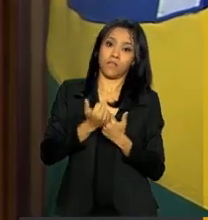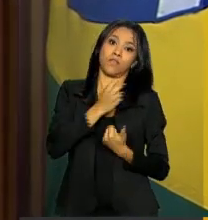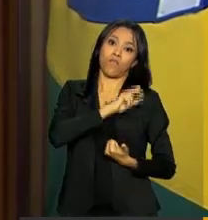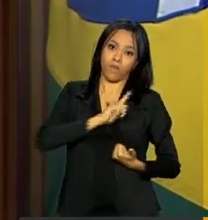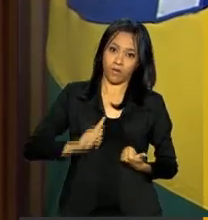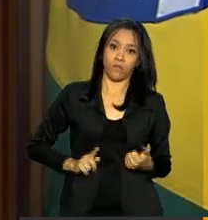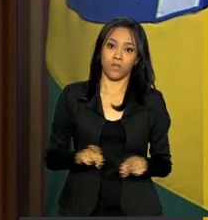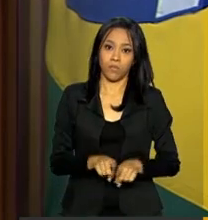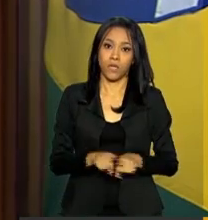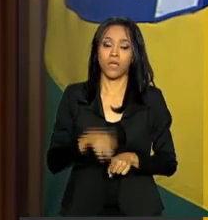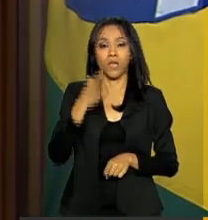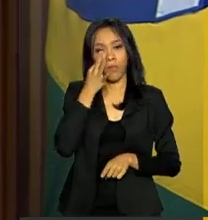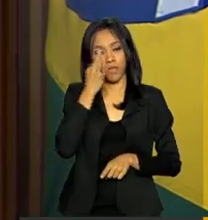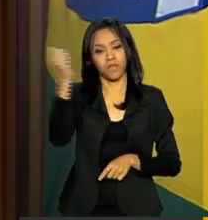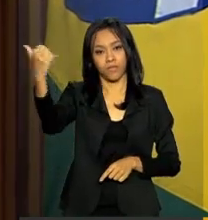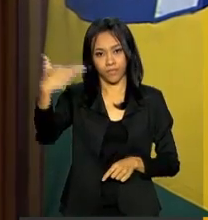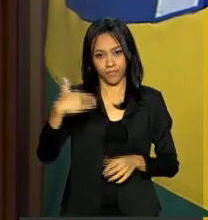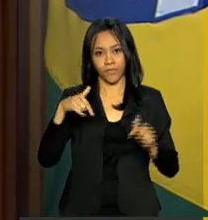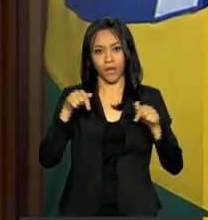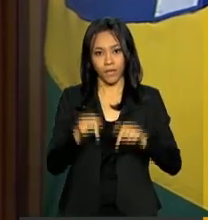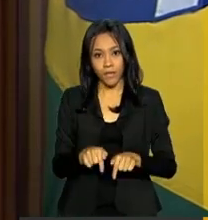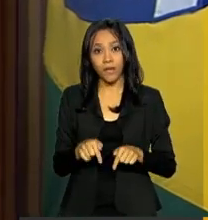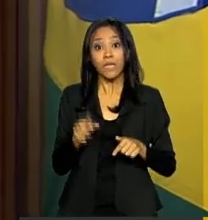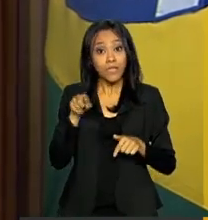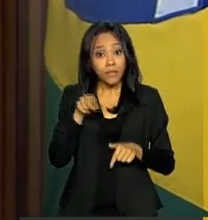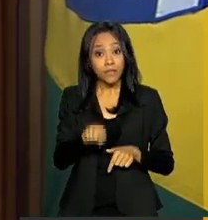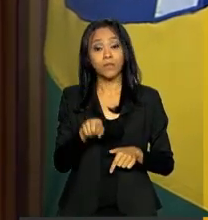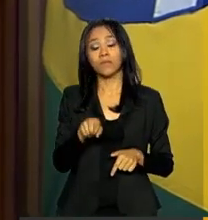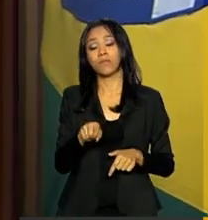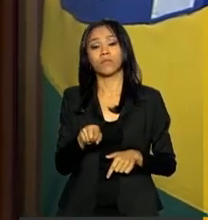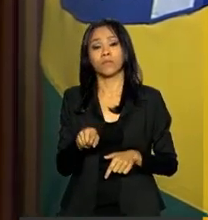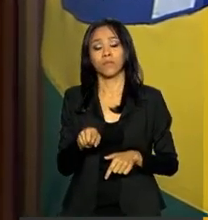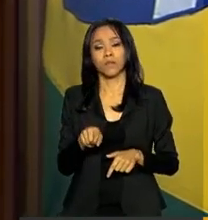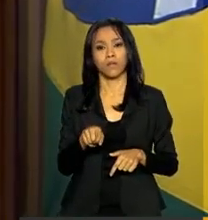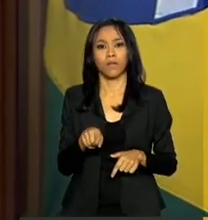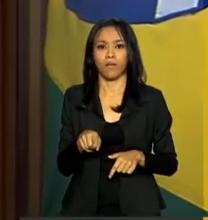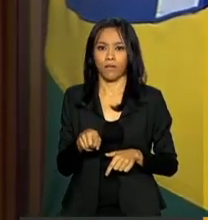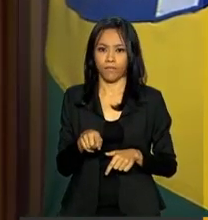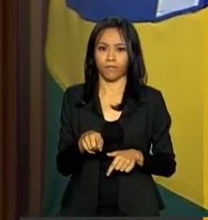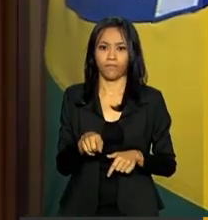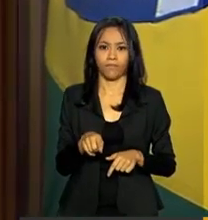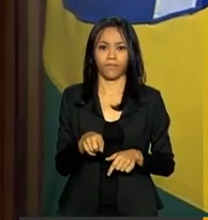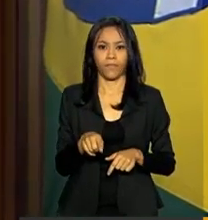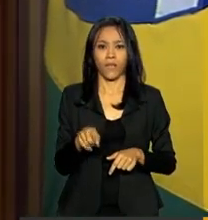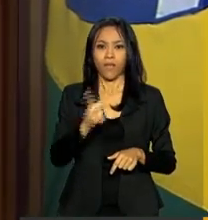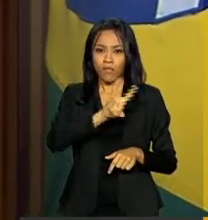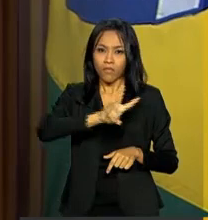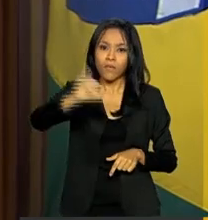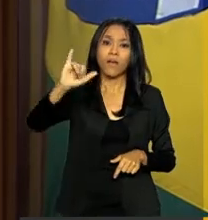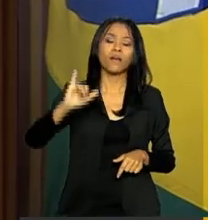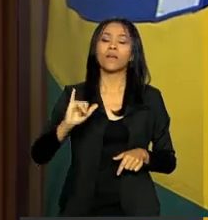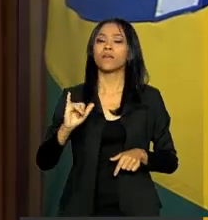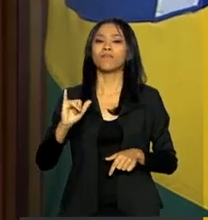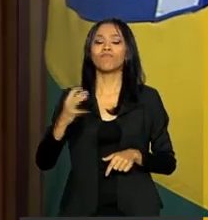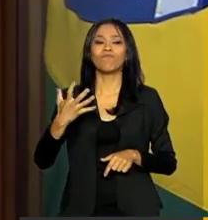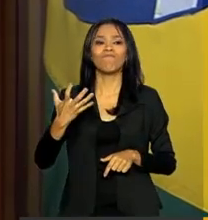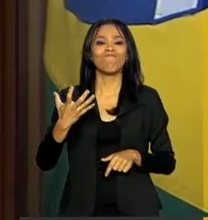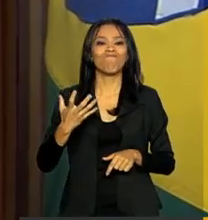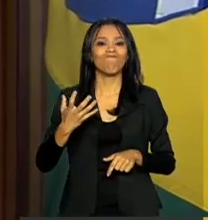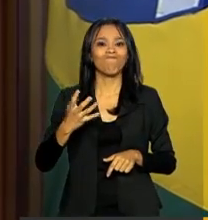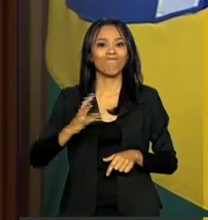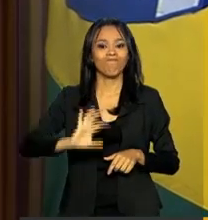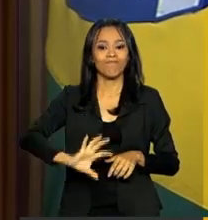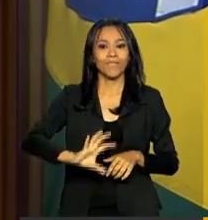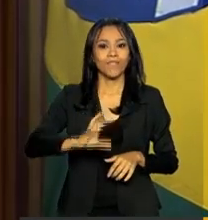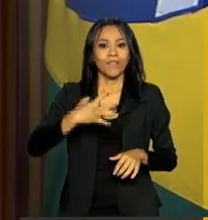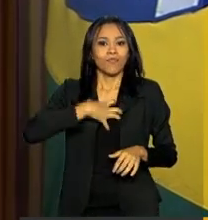se encontram eu acho que isto causará uma uma sensação já